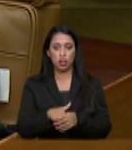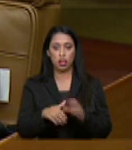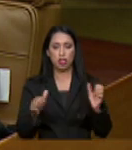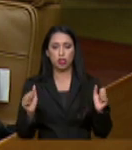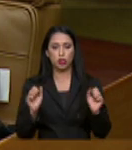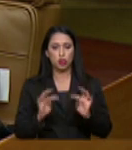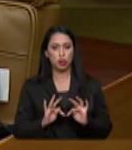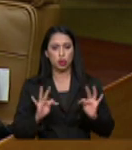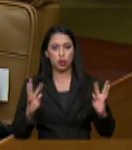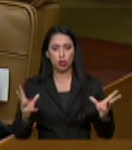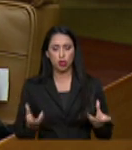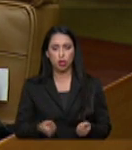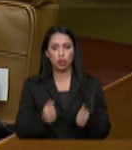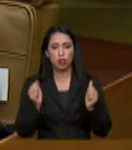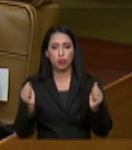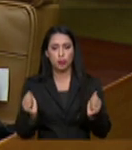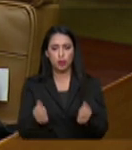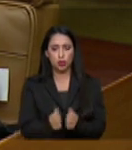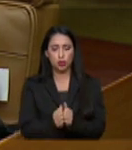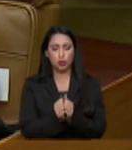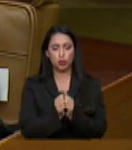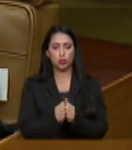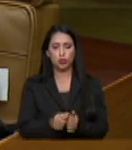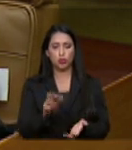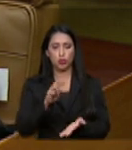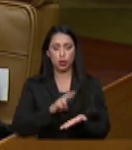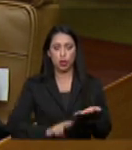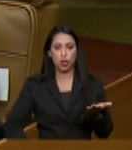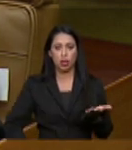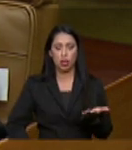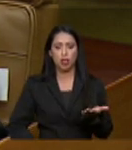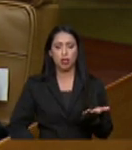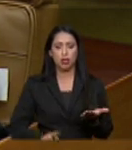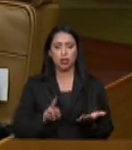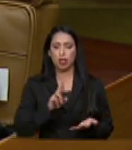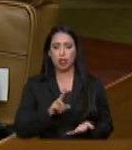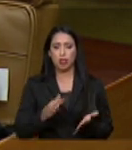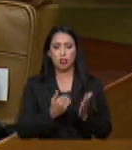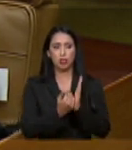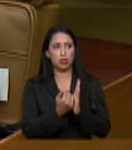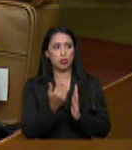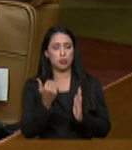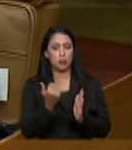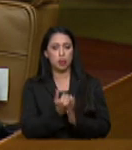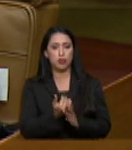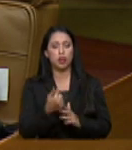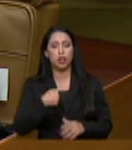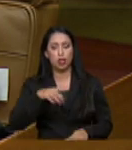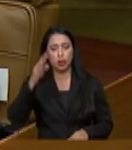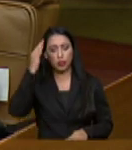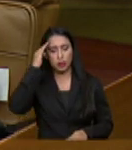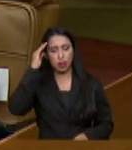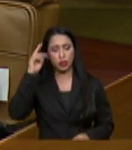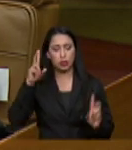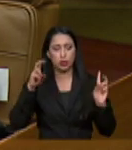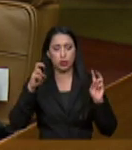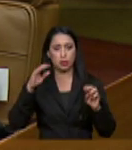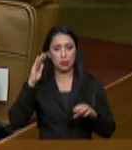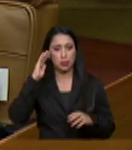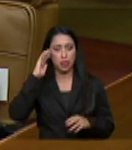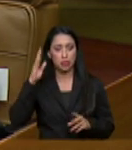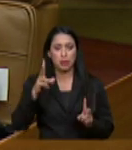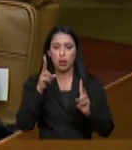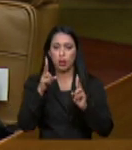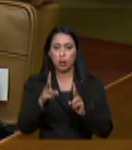integralmente o excelência o relator rejeitando as preliminares entendo no médico tal como